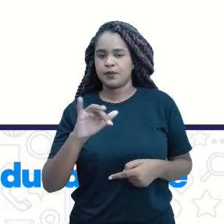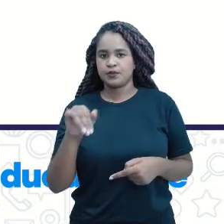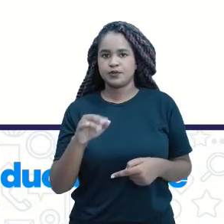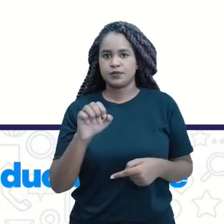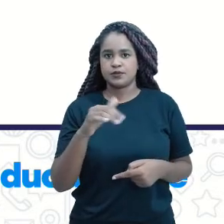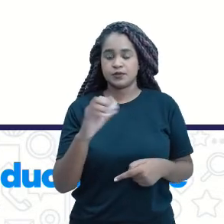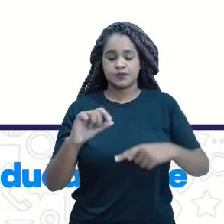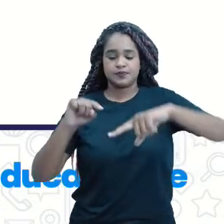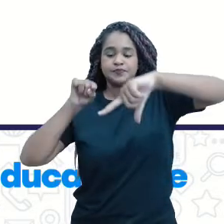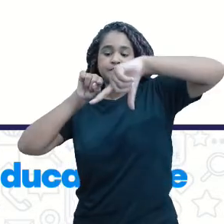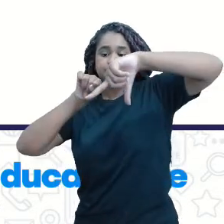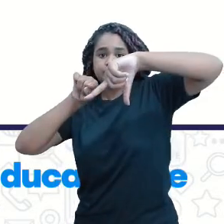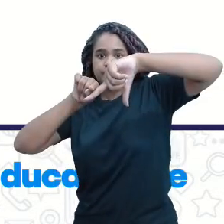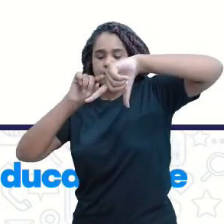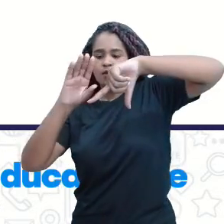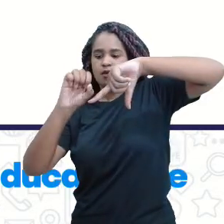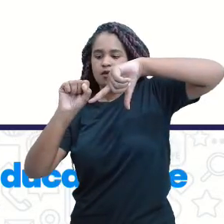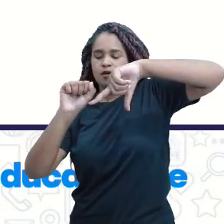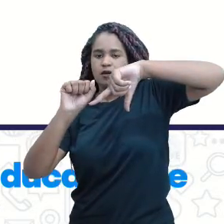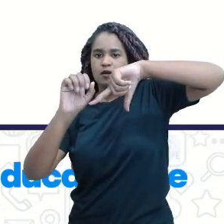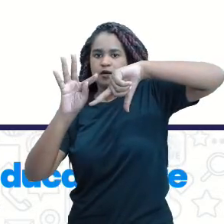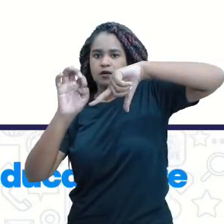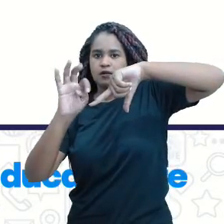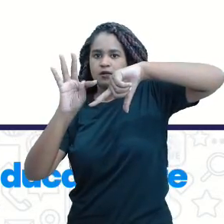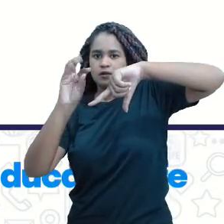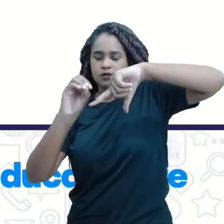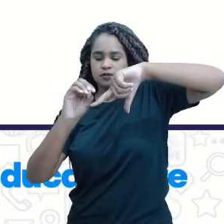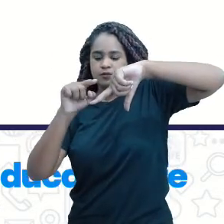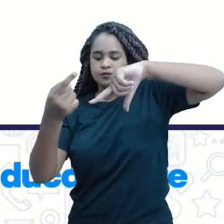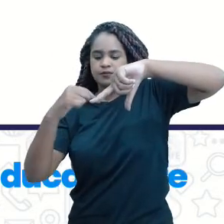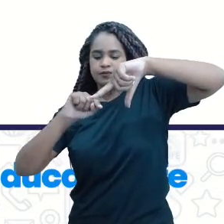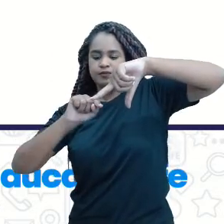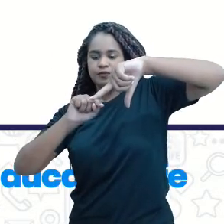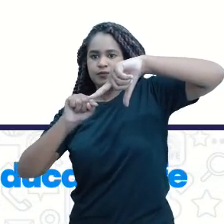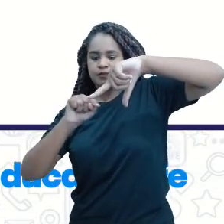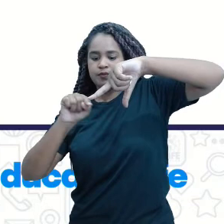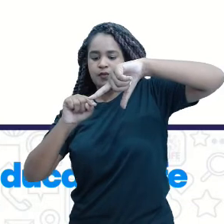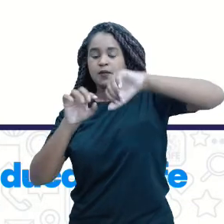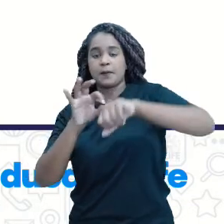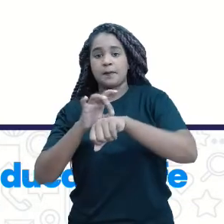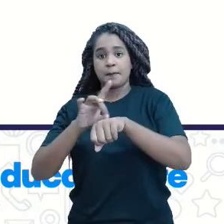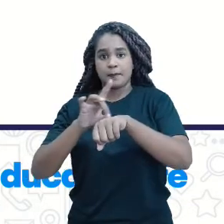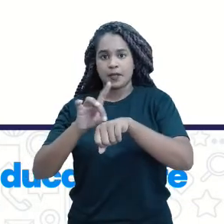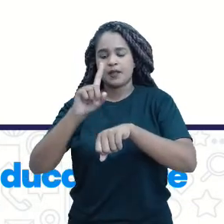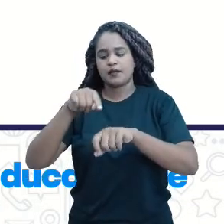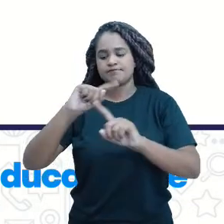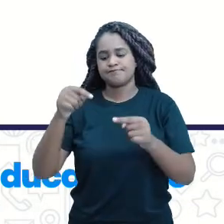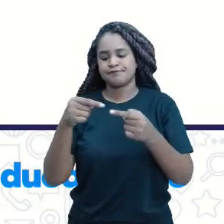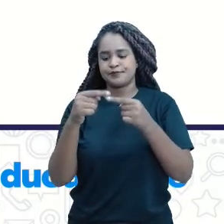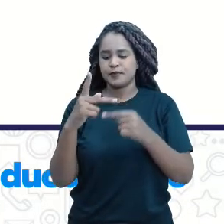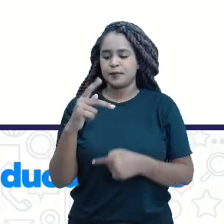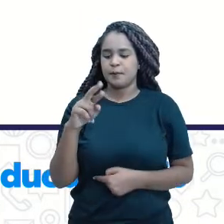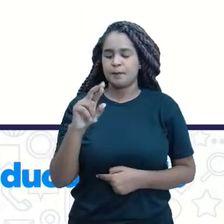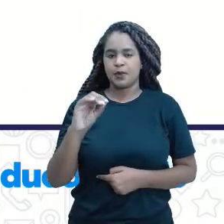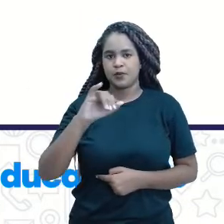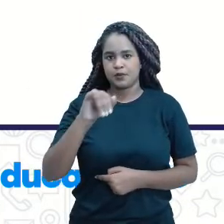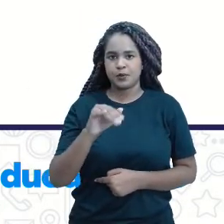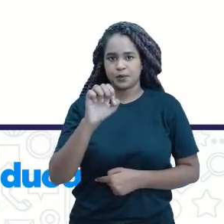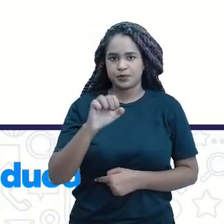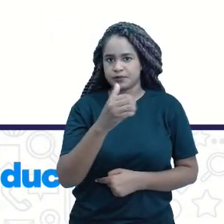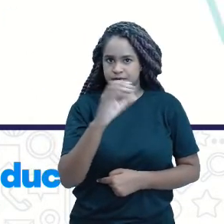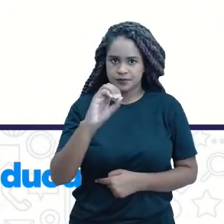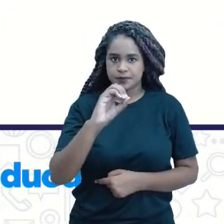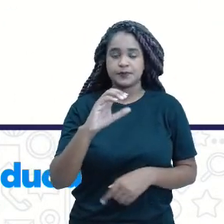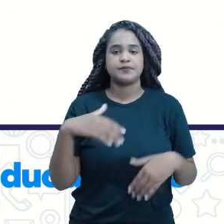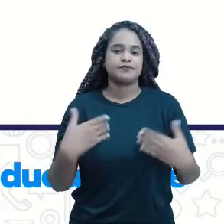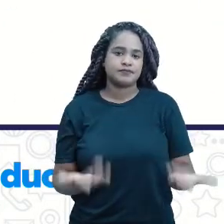da direita, a gente está observando que a projeção, a sombra dele vai ser aquela parte preta ali. Então, a gente começa a identificar através